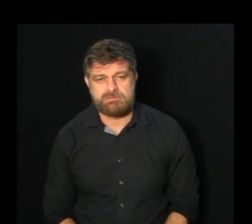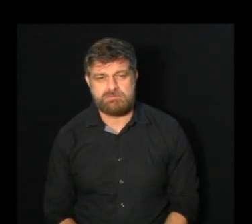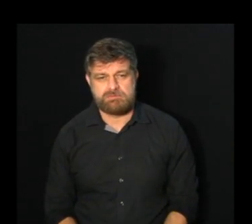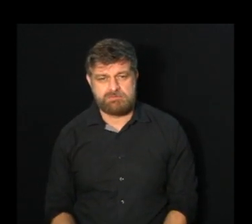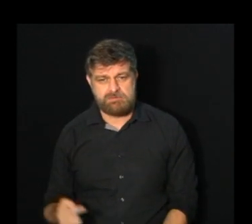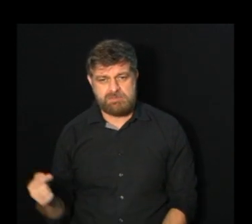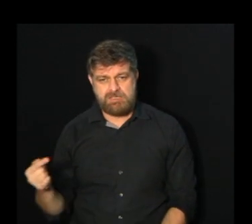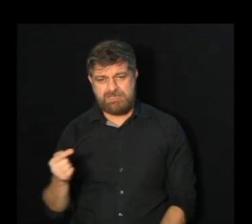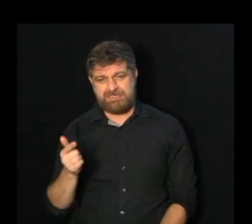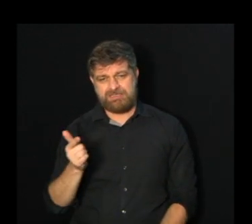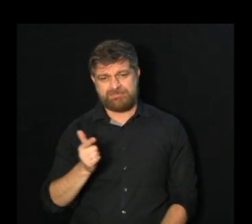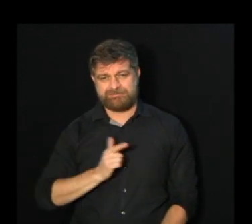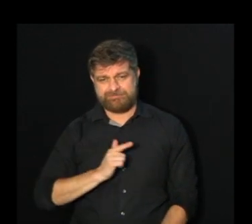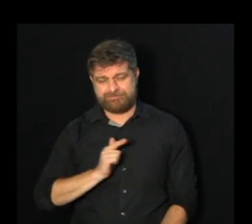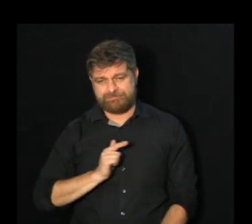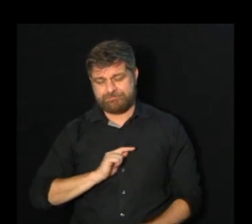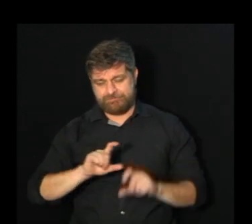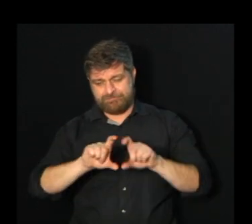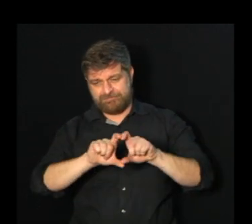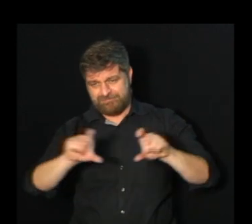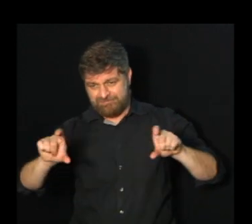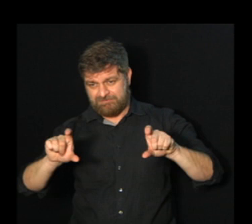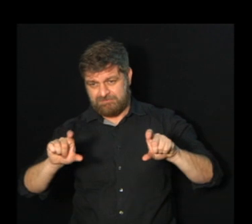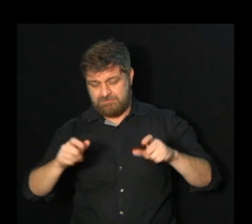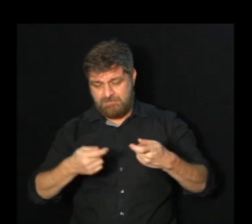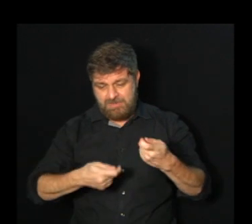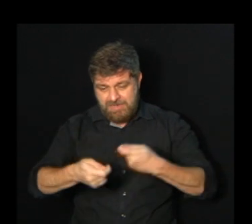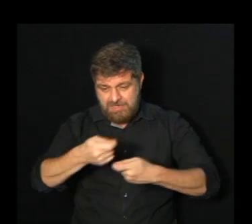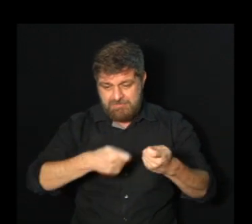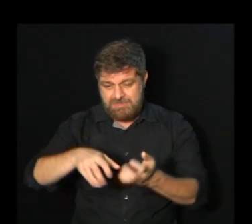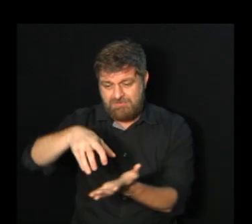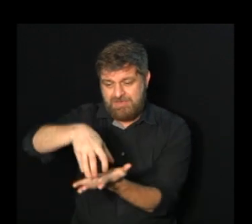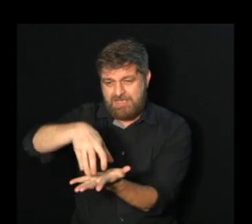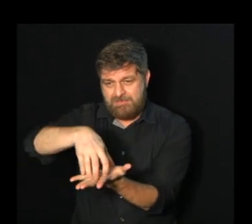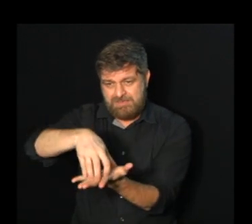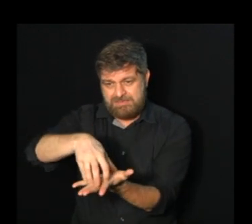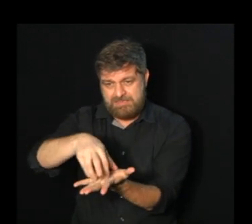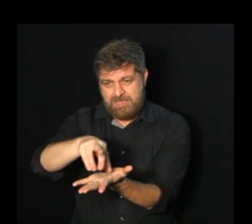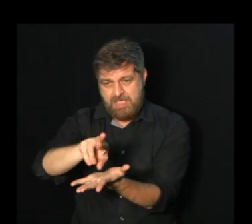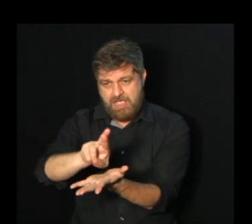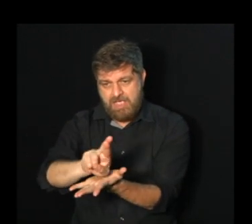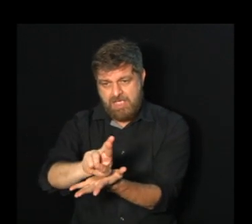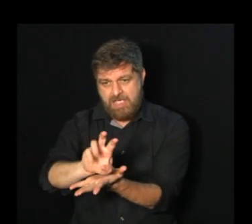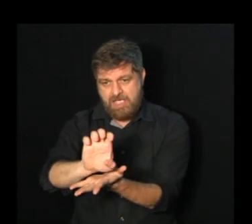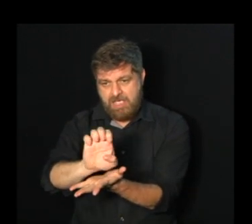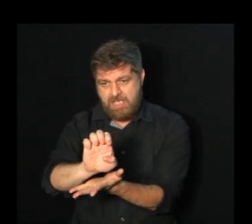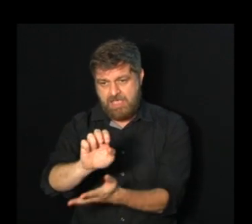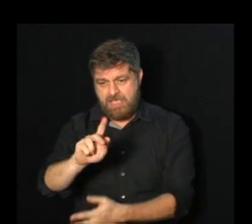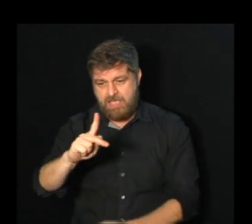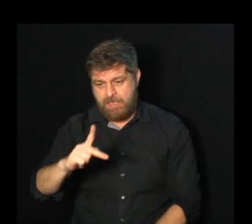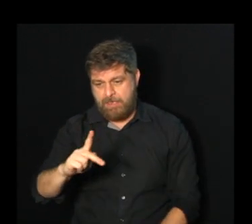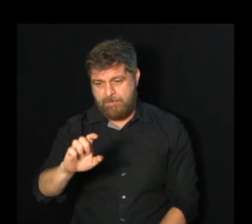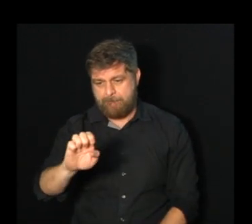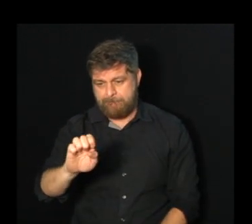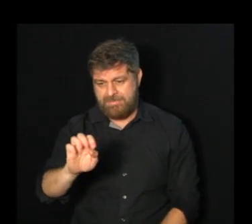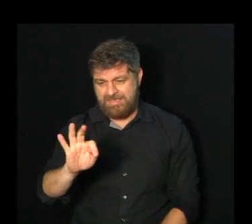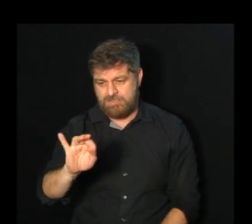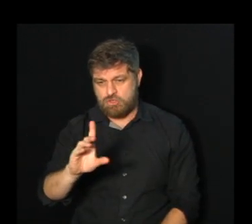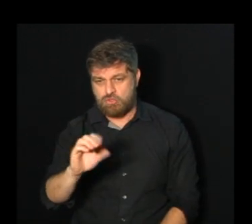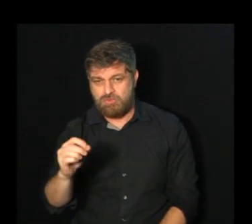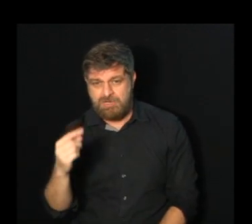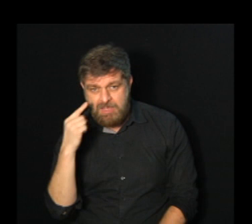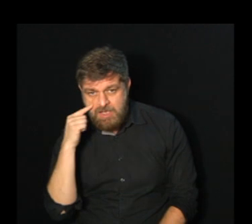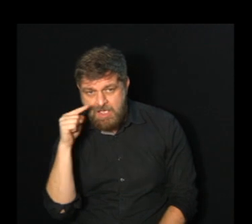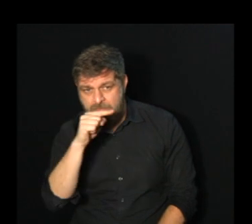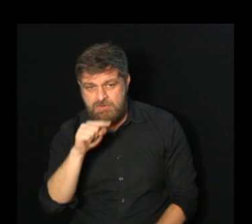Aqui nós temos a administração da repetidora, né, que eu posso ver lá em cima, naquele ponto verde, qual é a